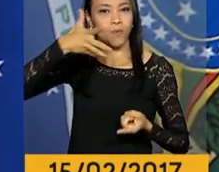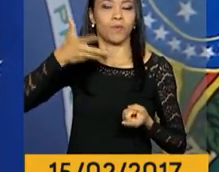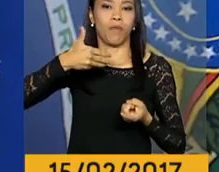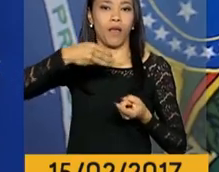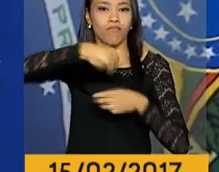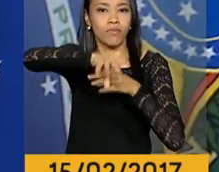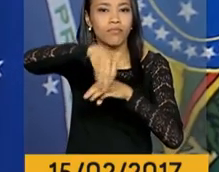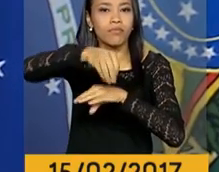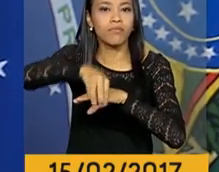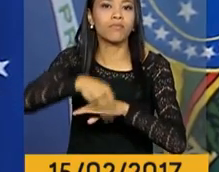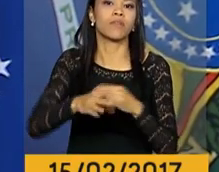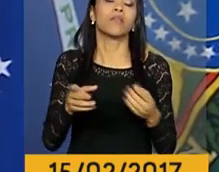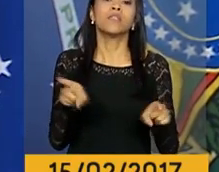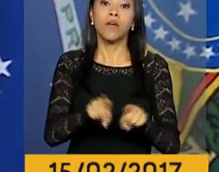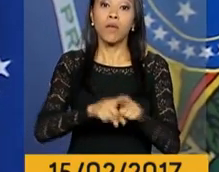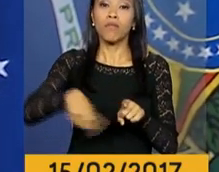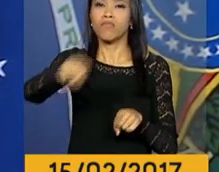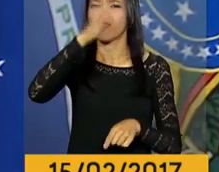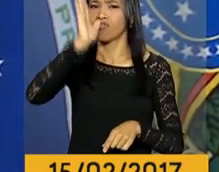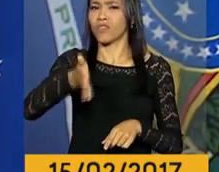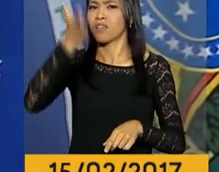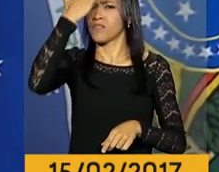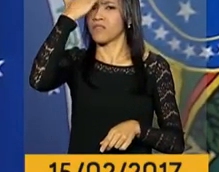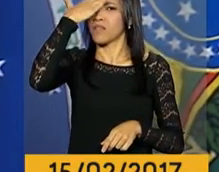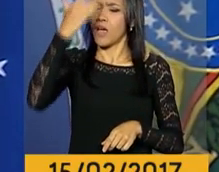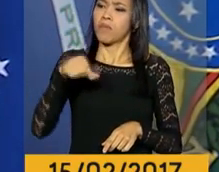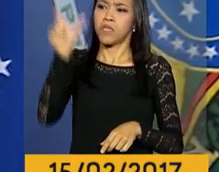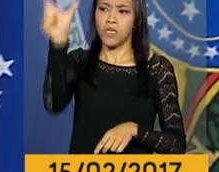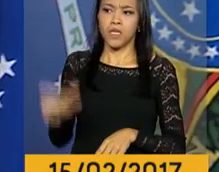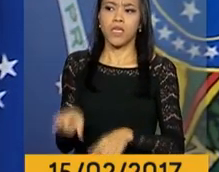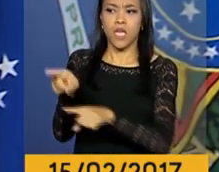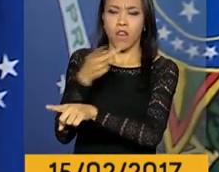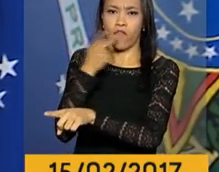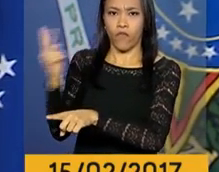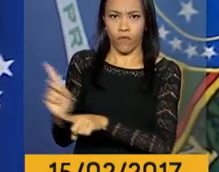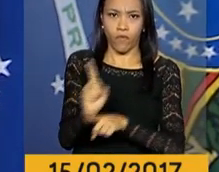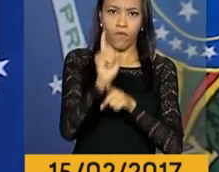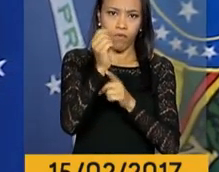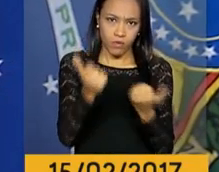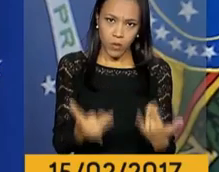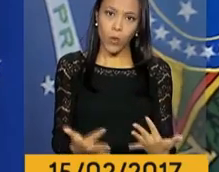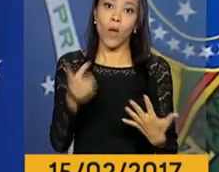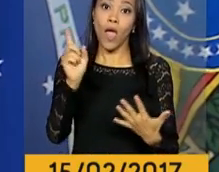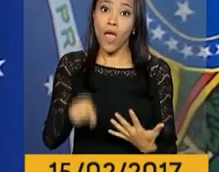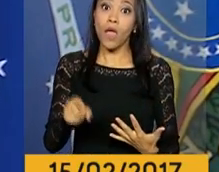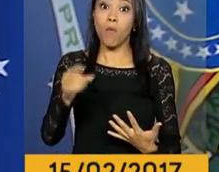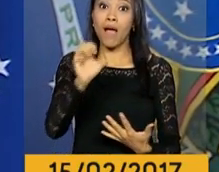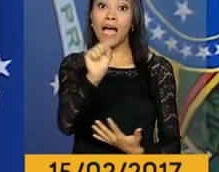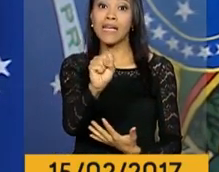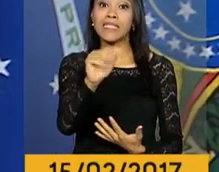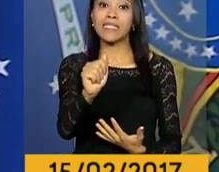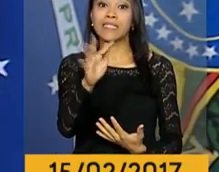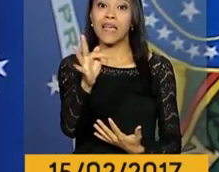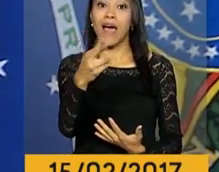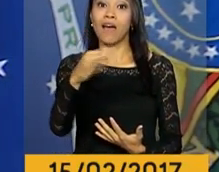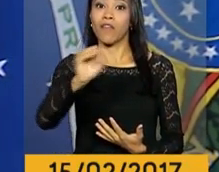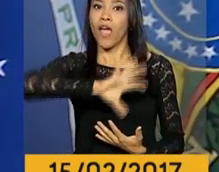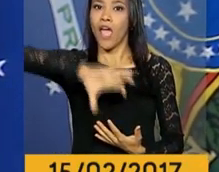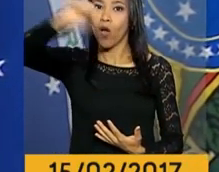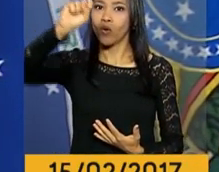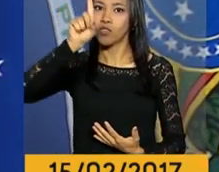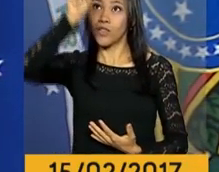para registrar também aquilo que todos sabem e que o Blairo enfatizou. Esta é uma safra recorde, né? Ou seja, Deus tá ajudando o